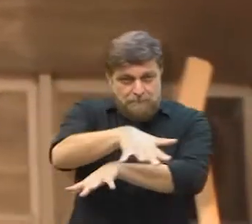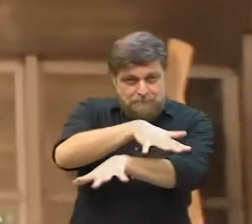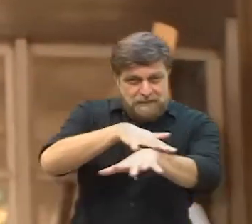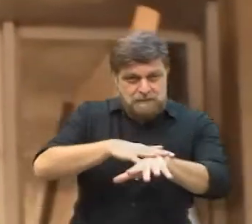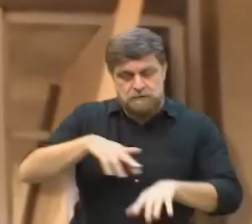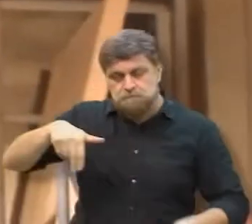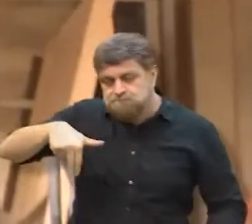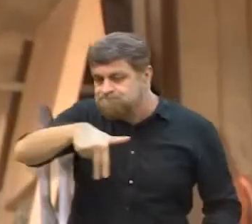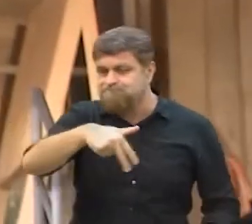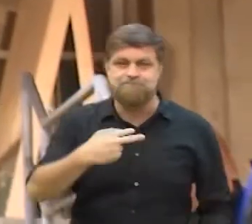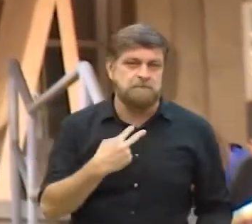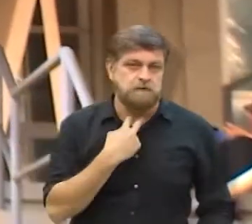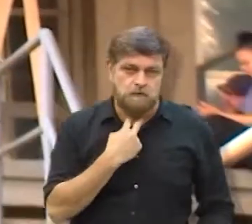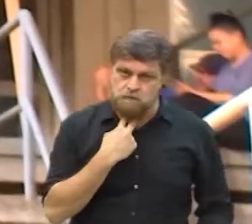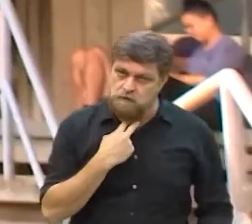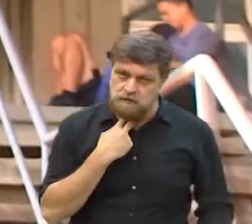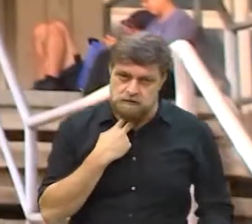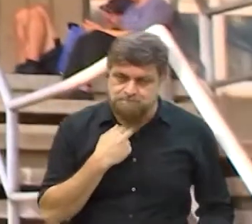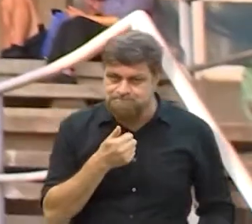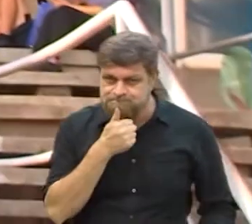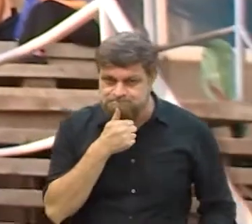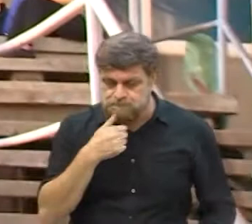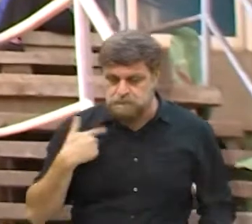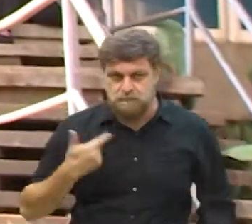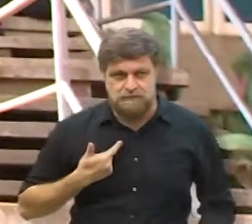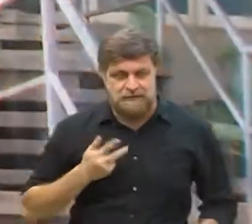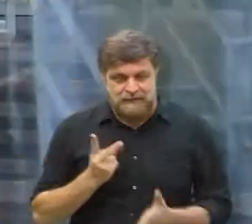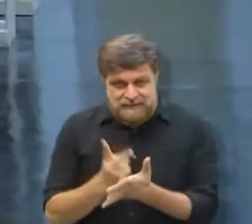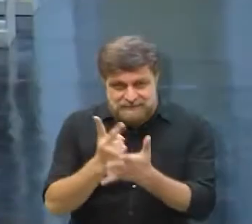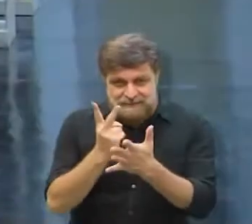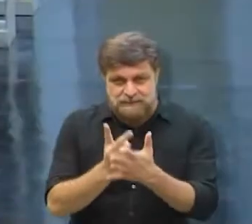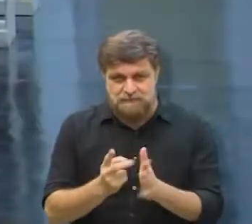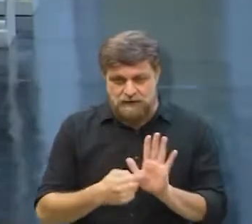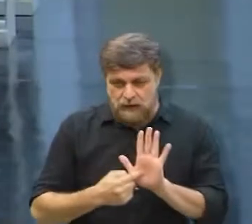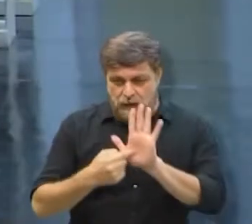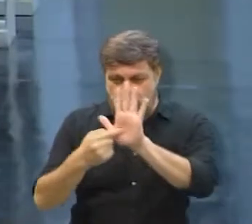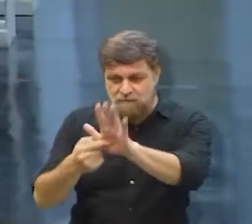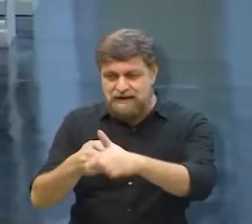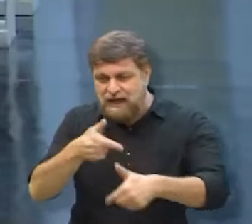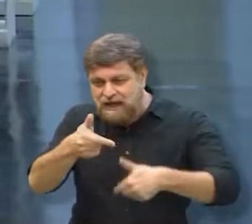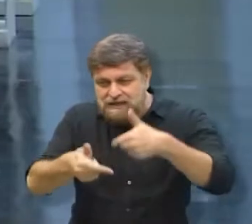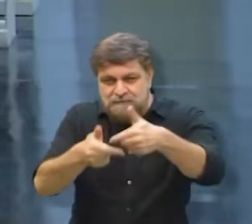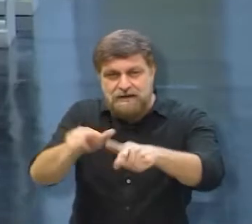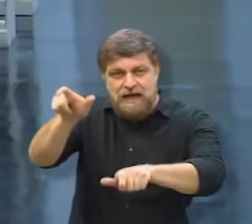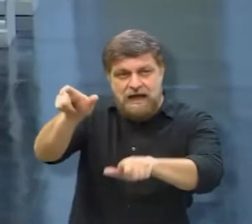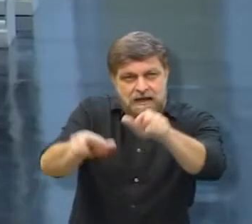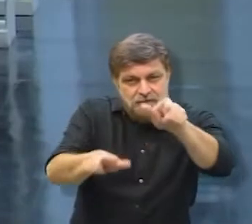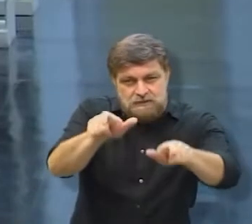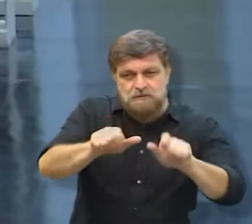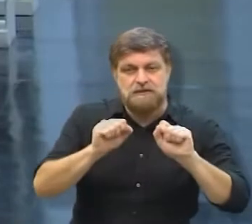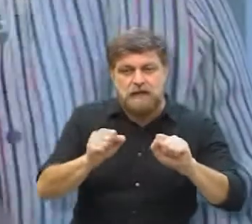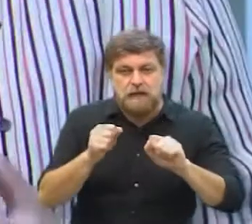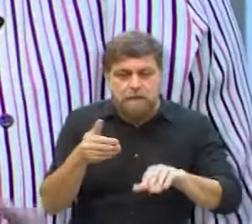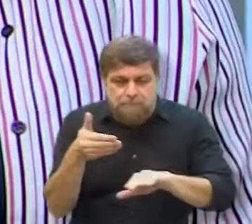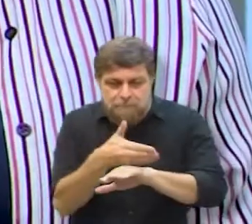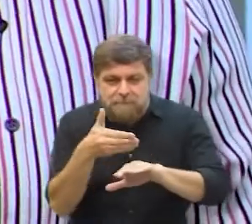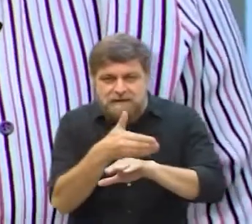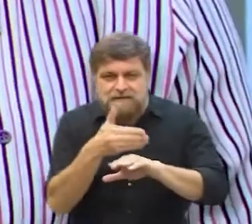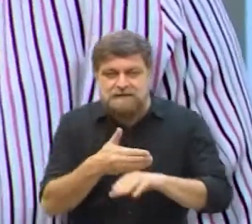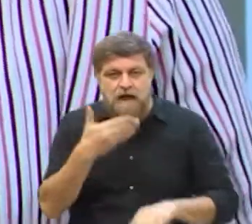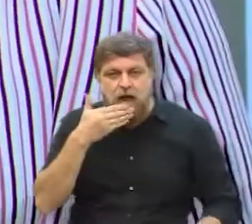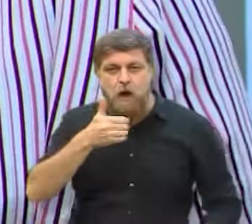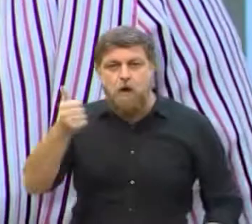de pandemia, então circular ainda não é possível. Mas a gente sempre vai deixar à disposição e vai trabalhar para que as pessoas